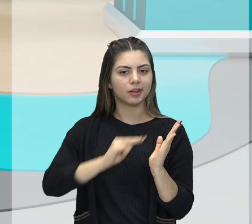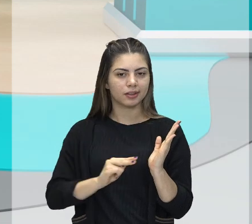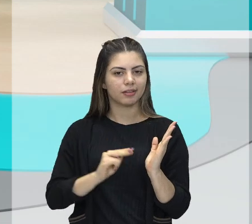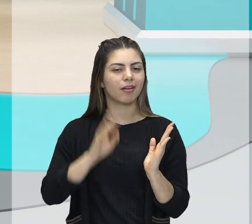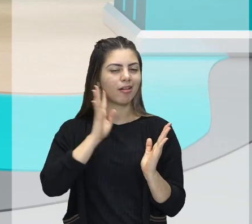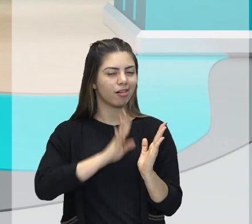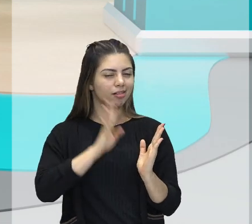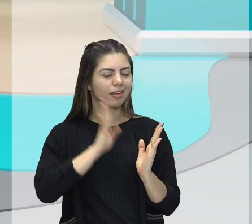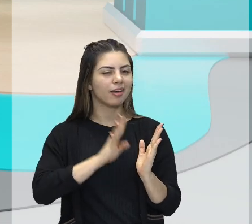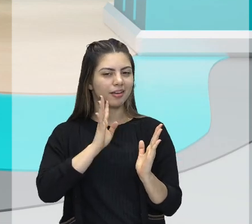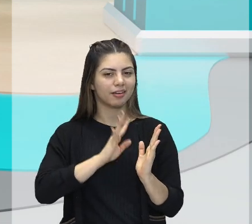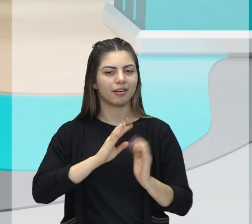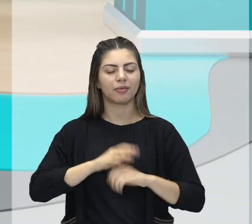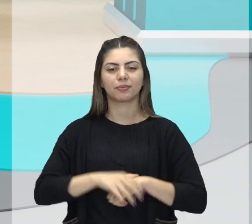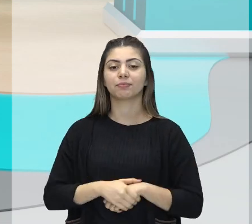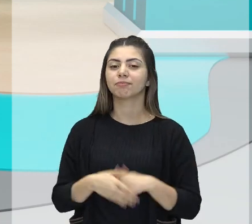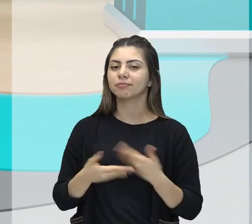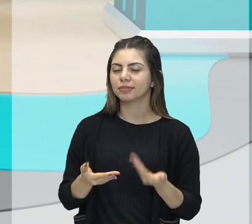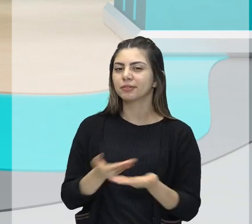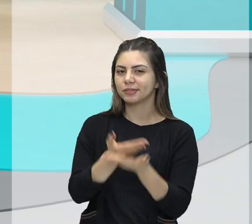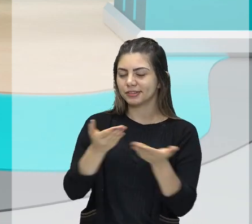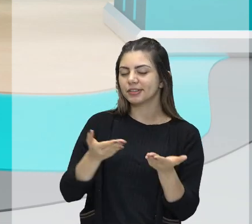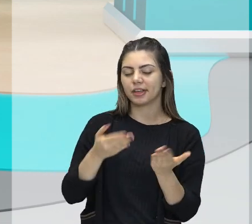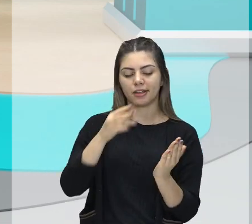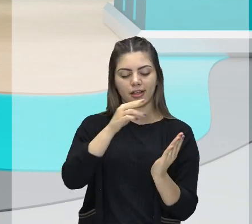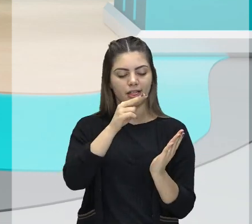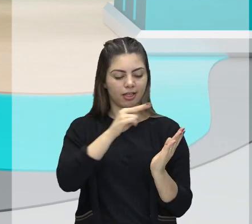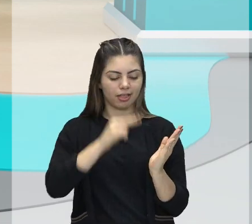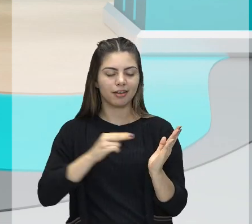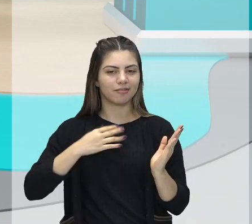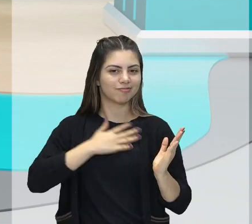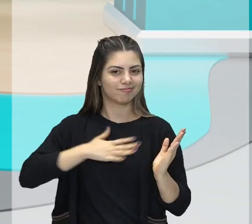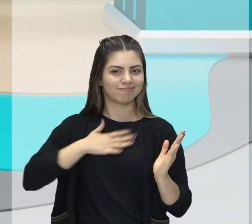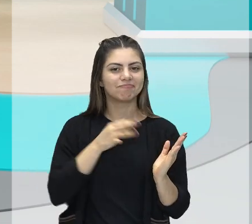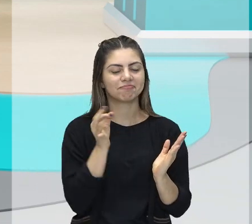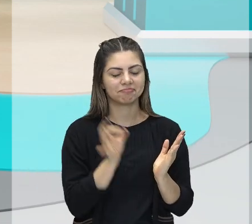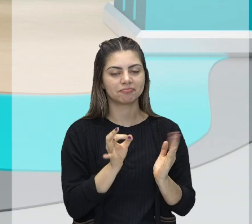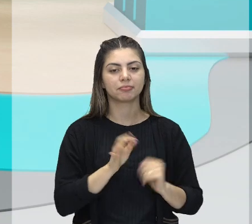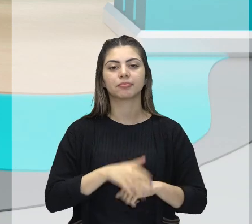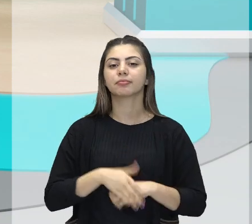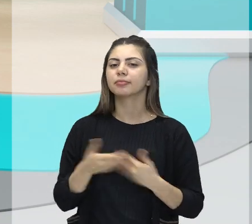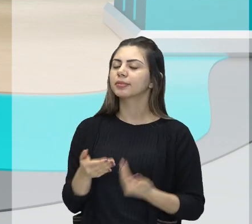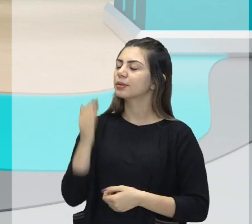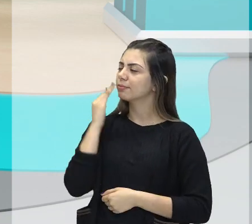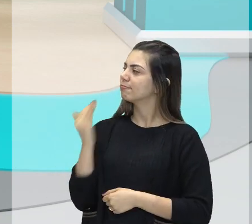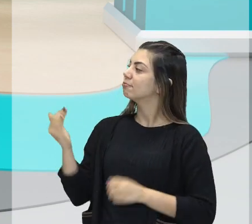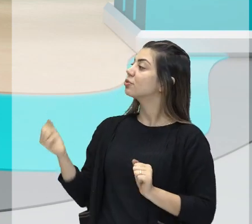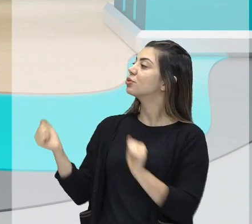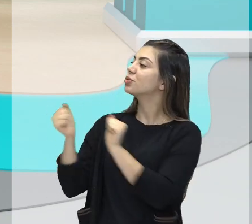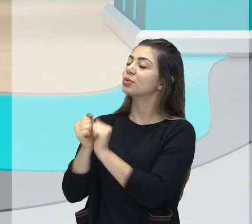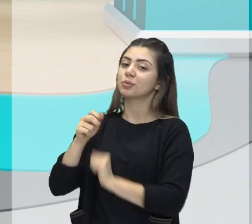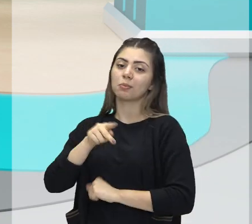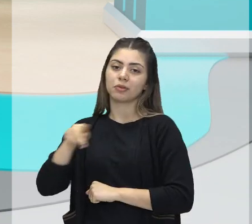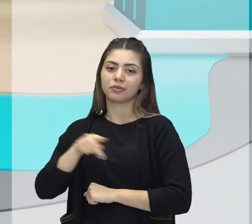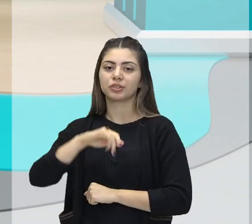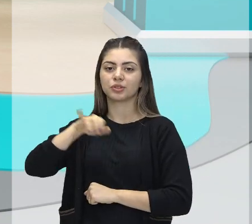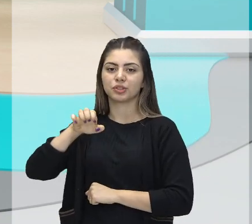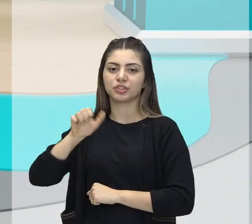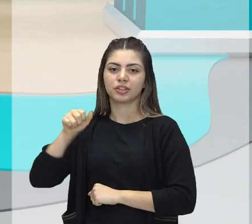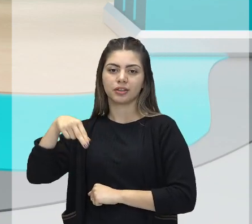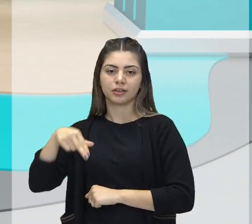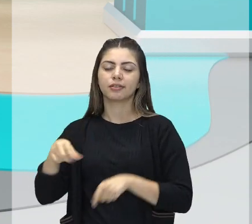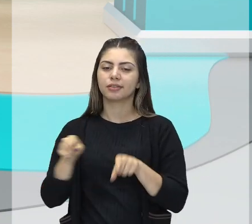muito bacana, muito legal. Tenho certeza que vocês irão gostar. E ao meu lado está o professor Jean, que também